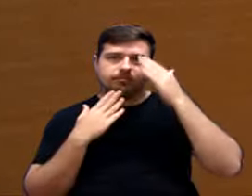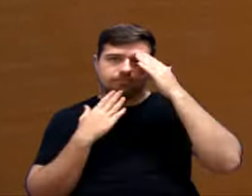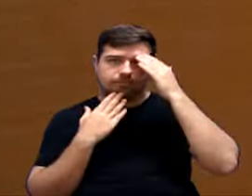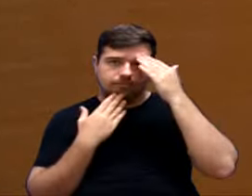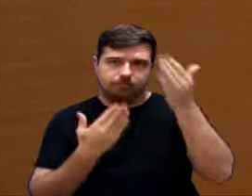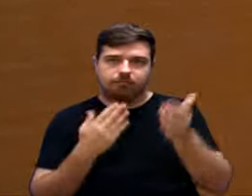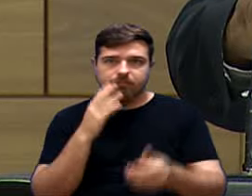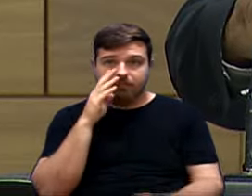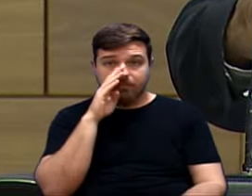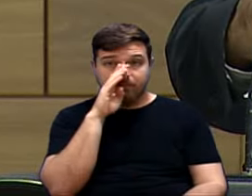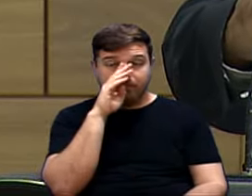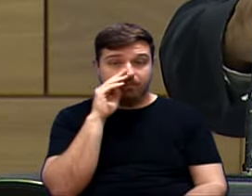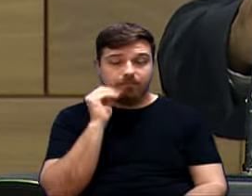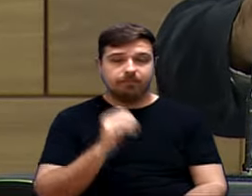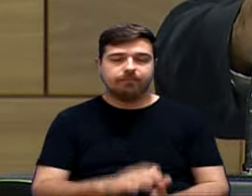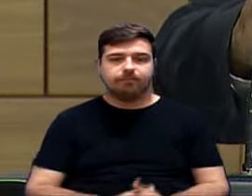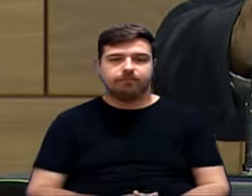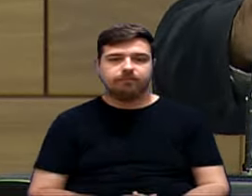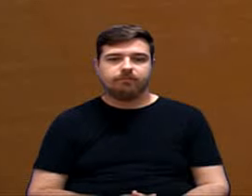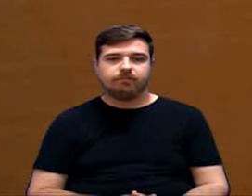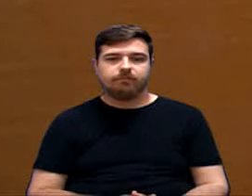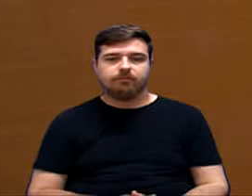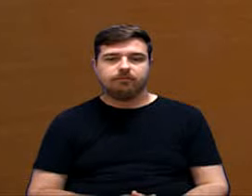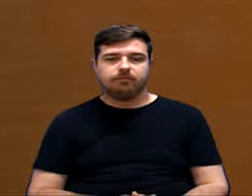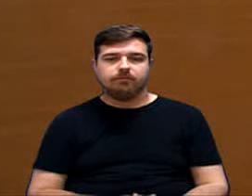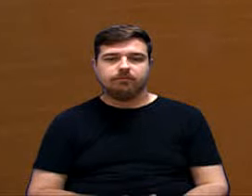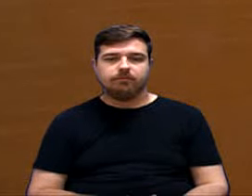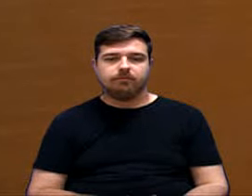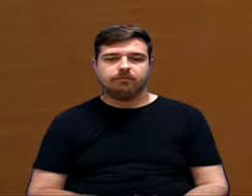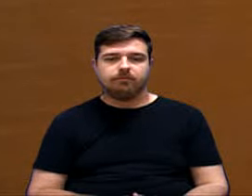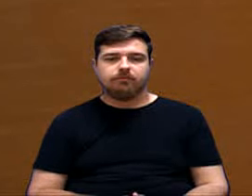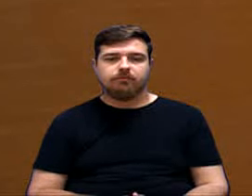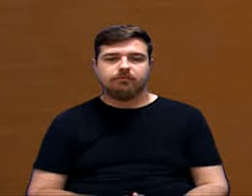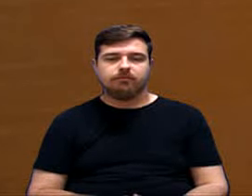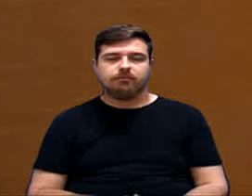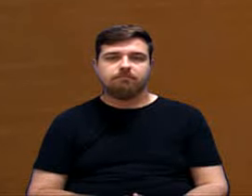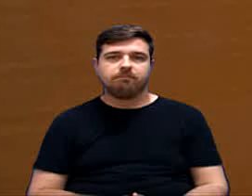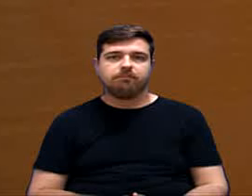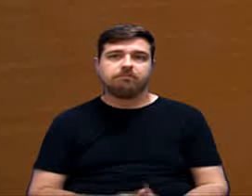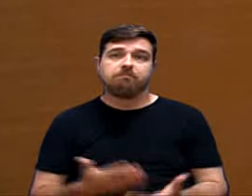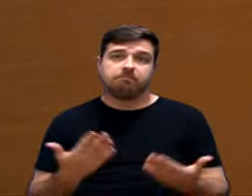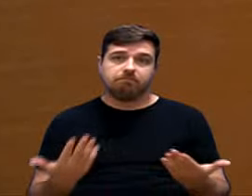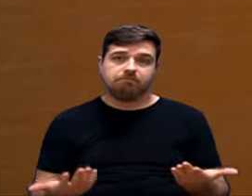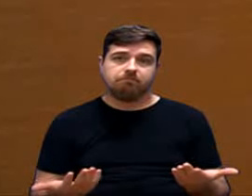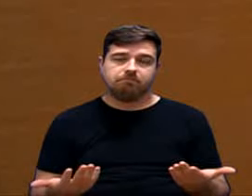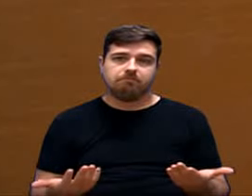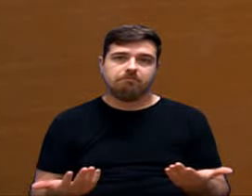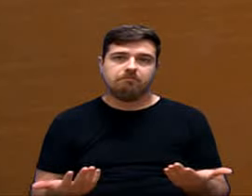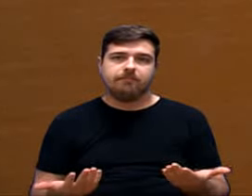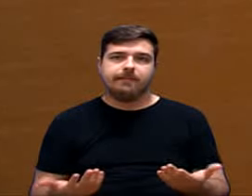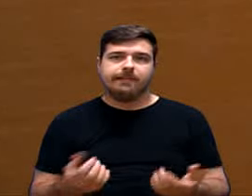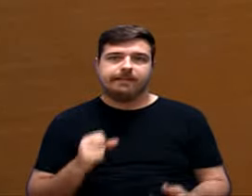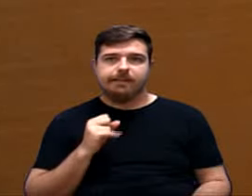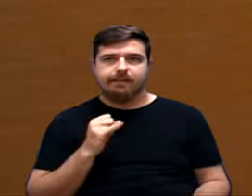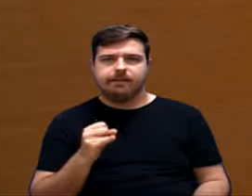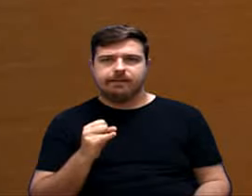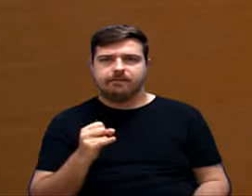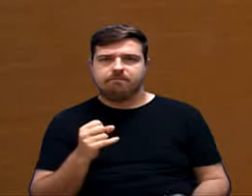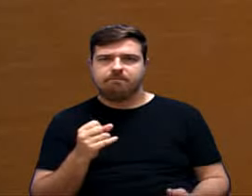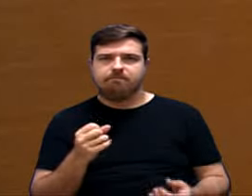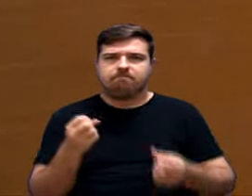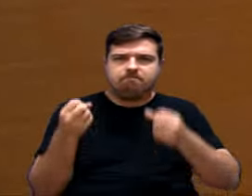pergunta Quem vai responder eh bom eu se acho que ficou essa